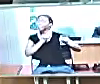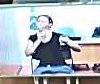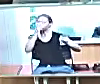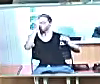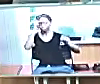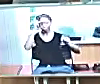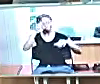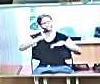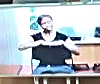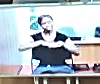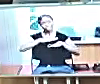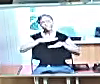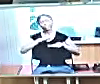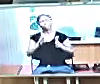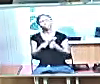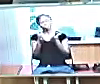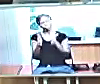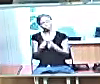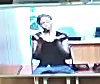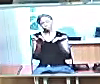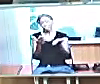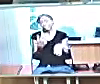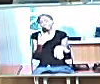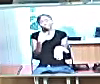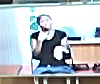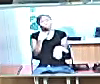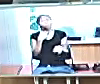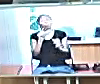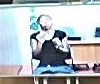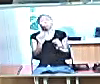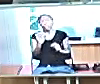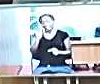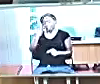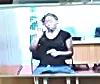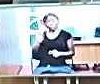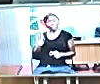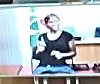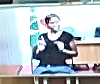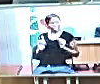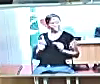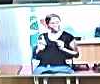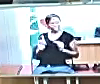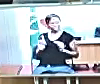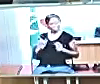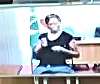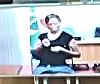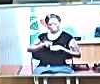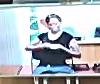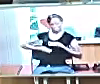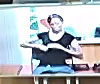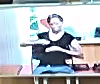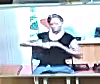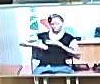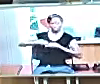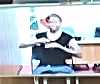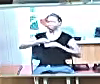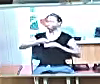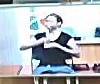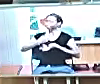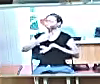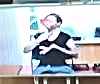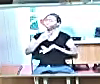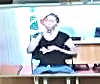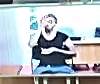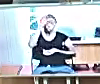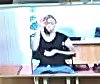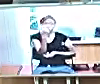pessoas que não podem ter seus direitos transformado em mercadoria aquela pessoa que não tem dinheiro